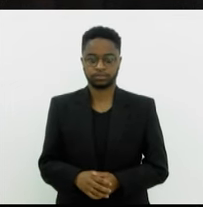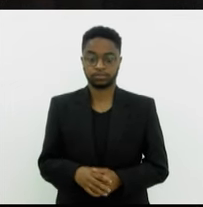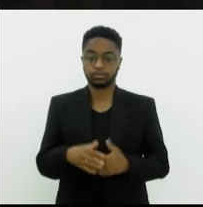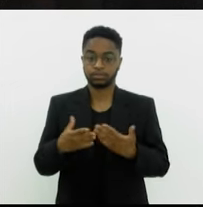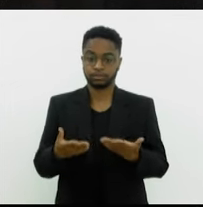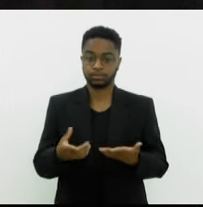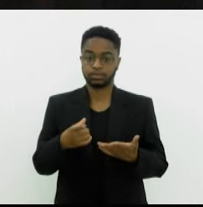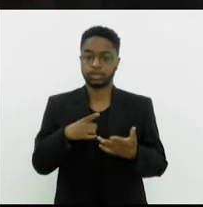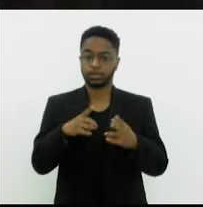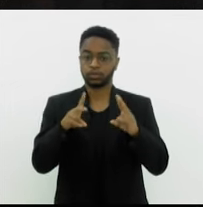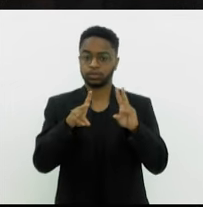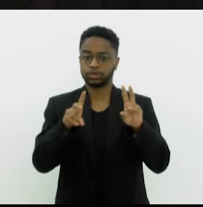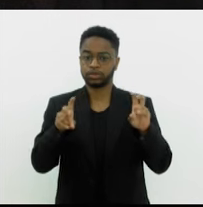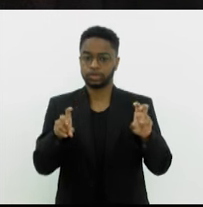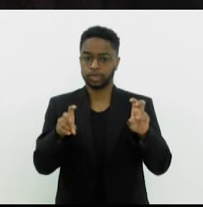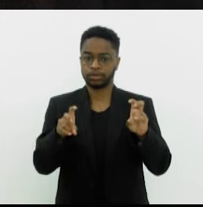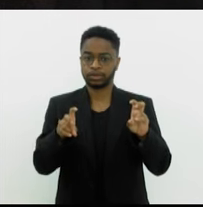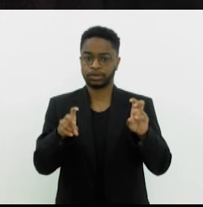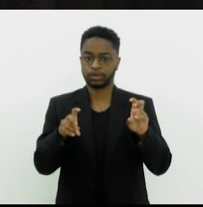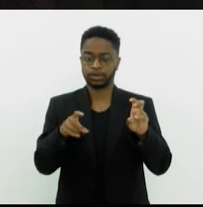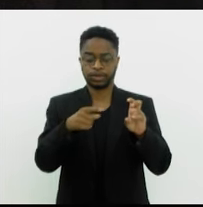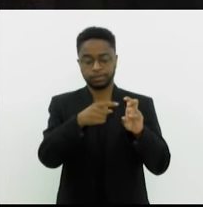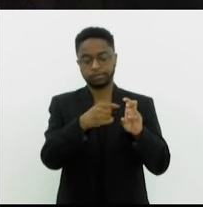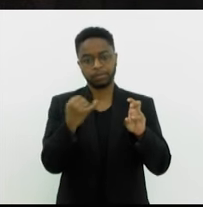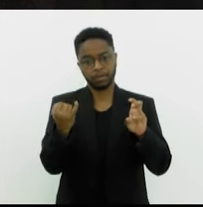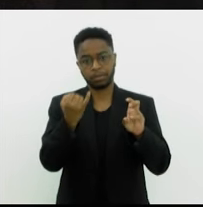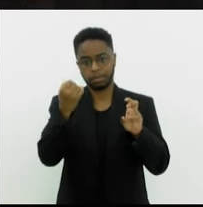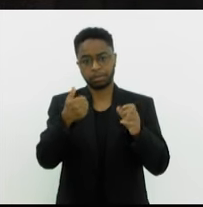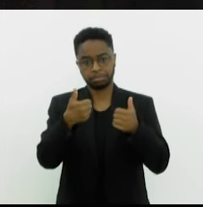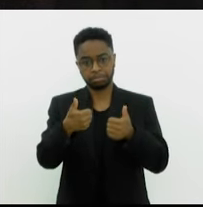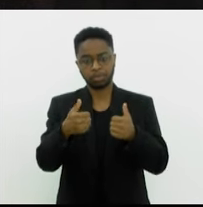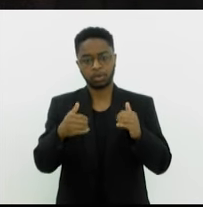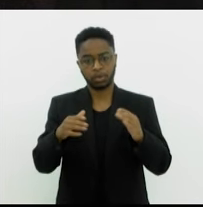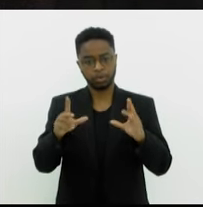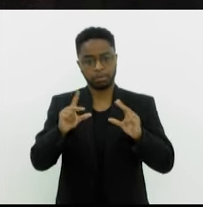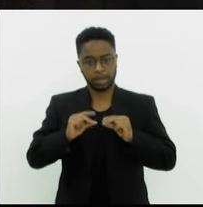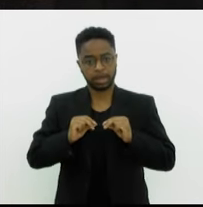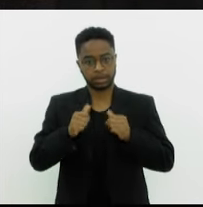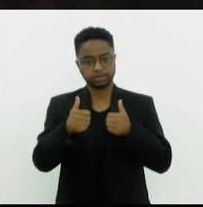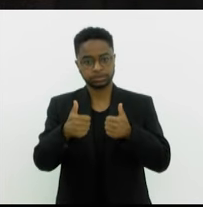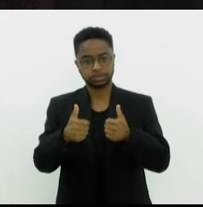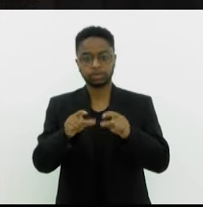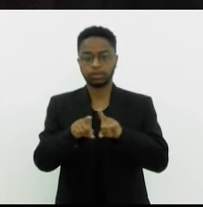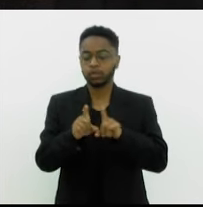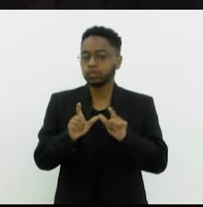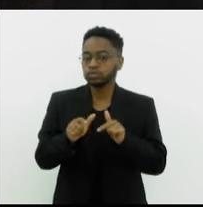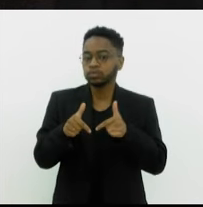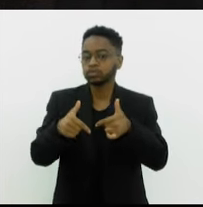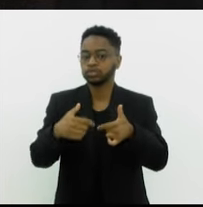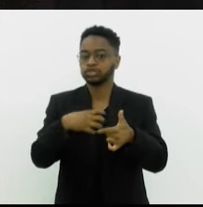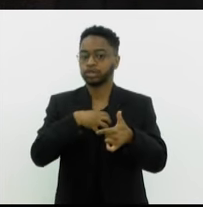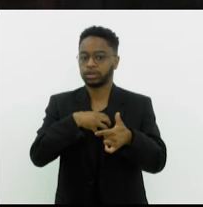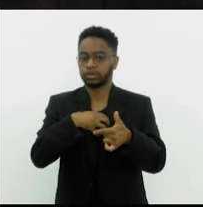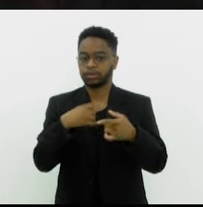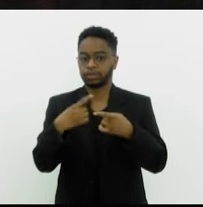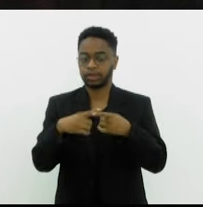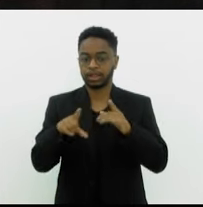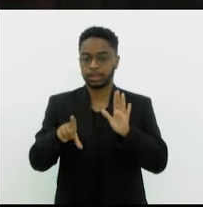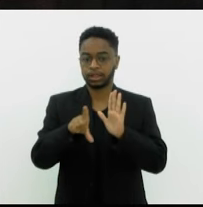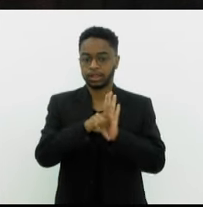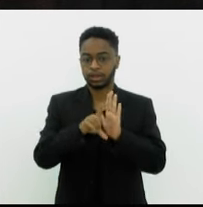questão de mérito, não de comissão, de mérito de forma. A lei complementar